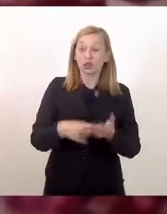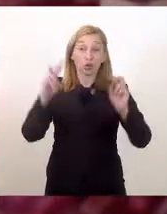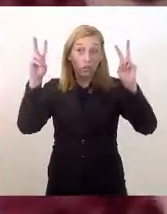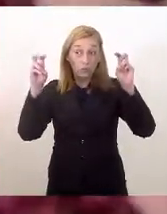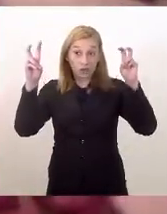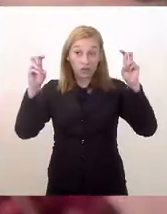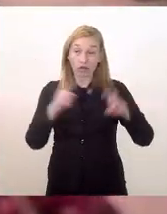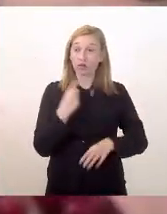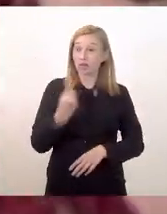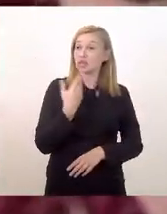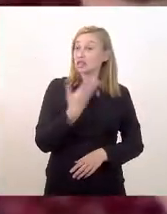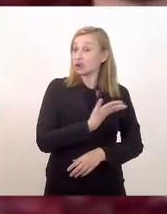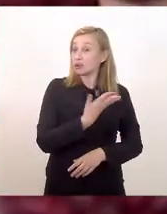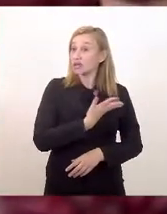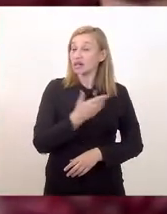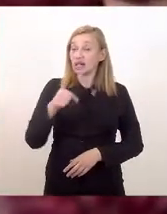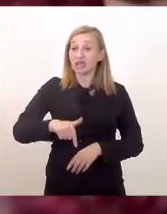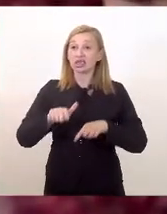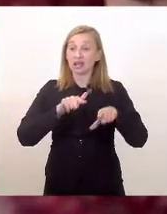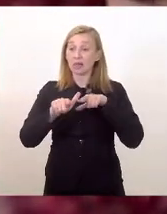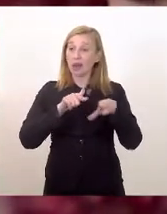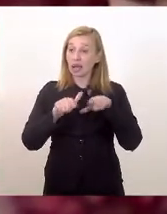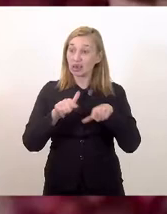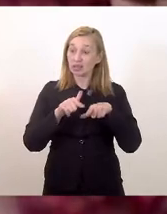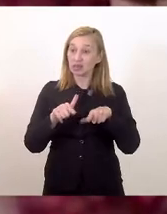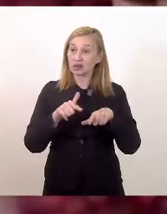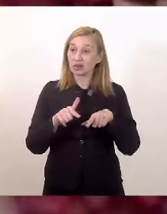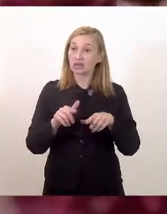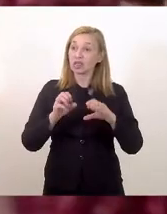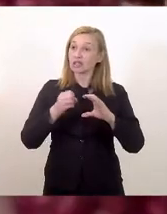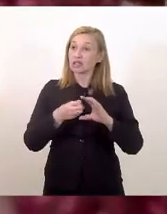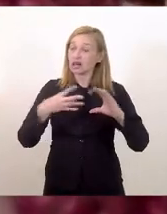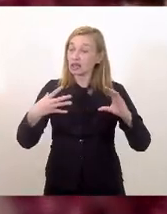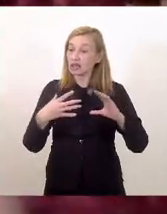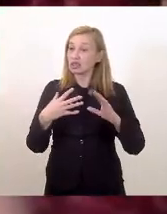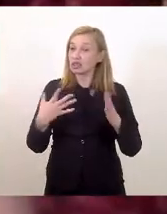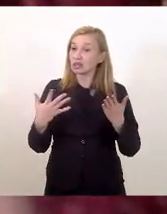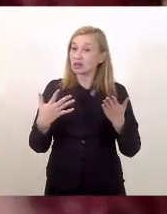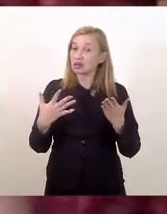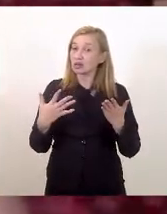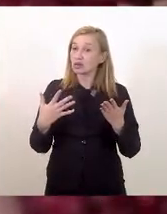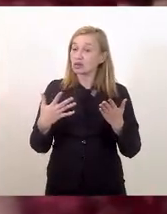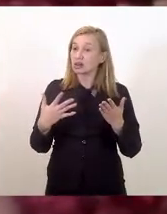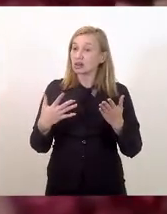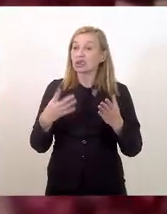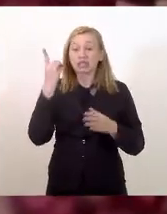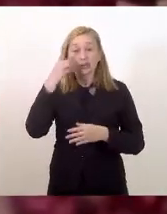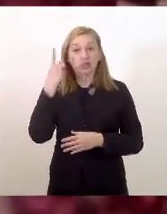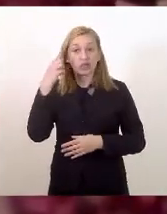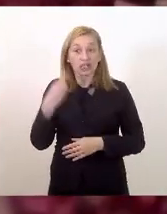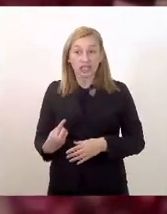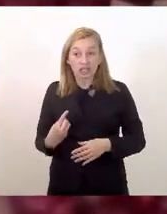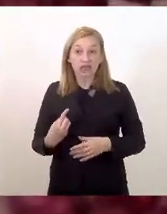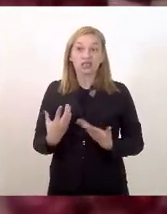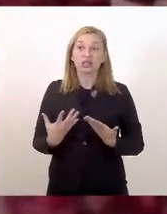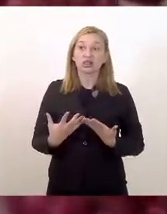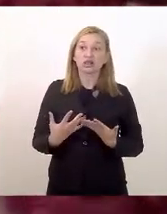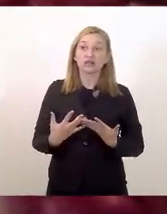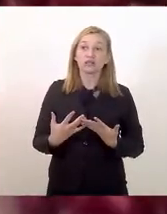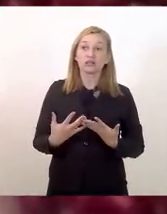nossas companheiras aqui de trabalho. Acho que a caracterização feita pela deputada Dani Monteiro foi muito,